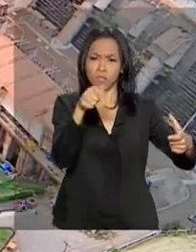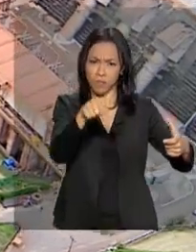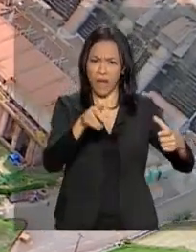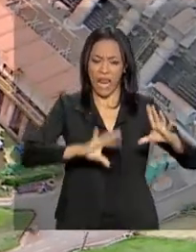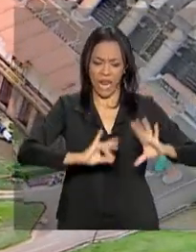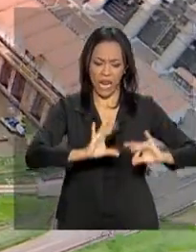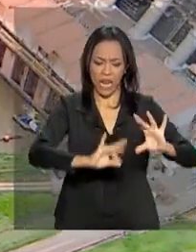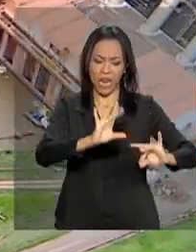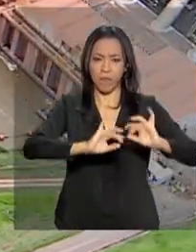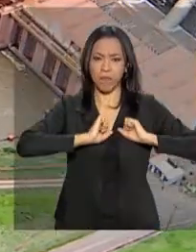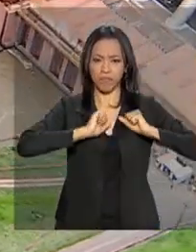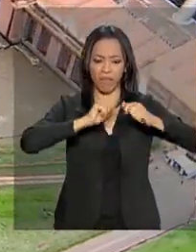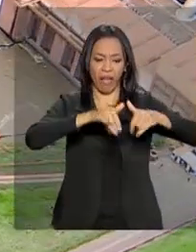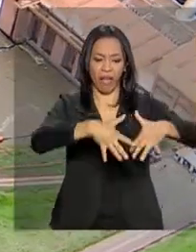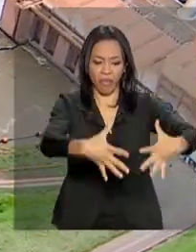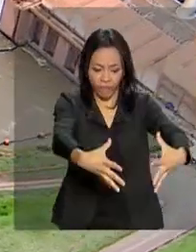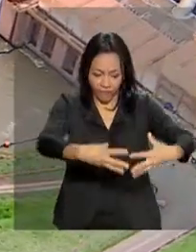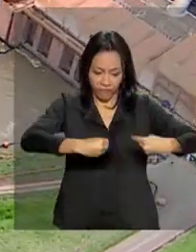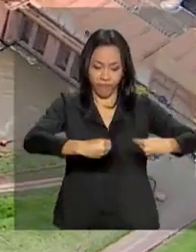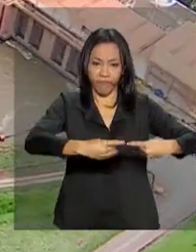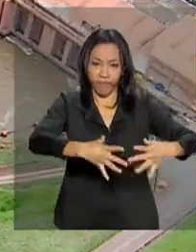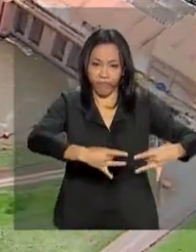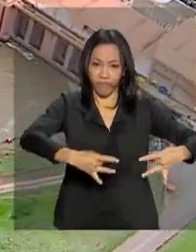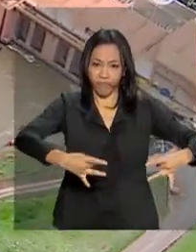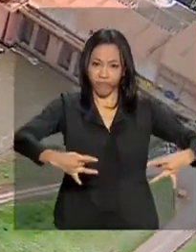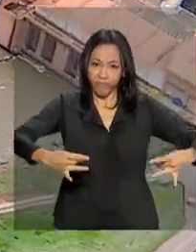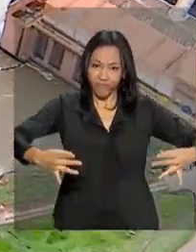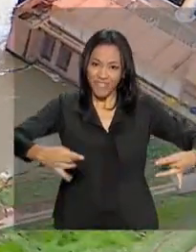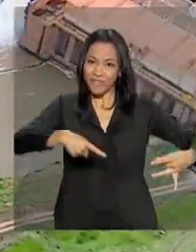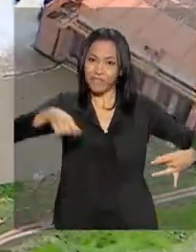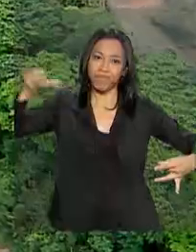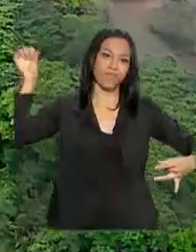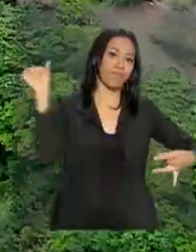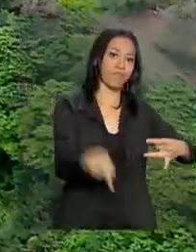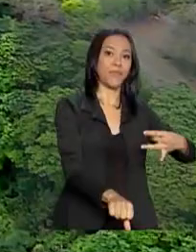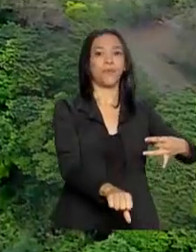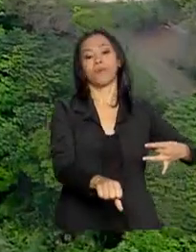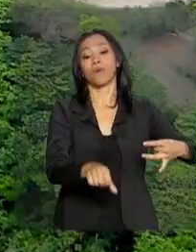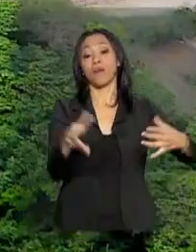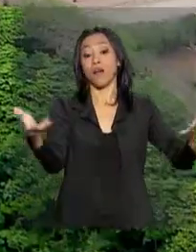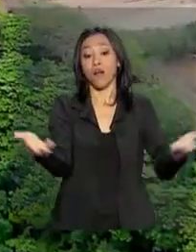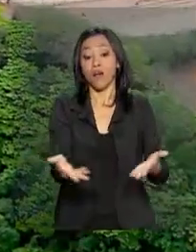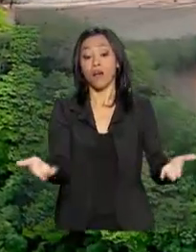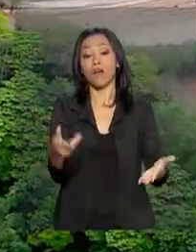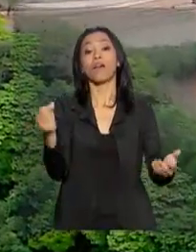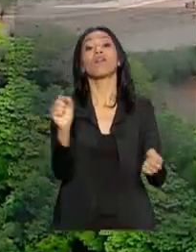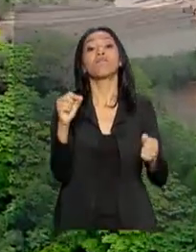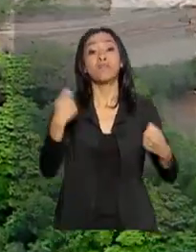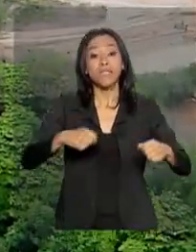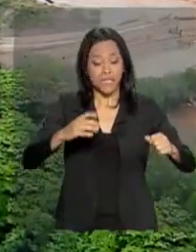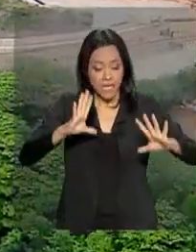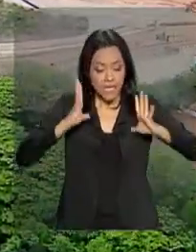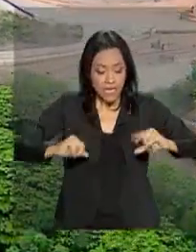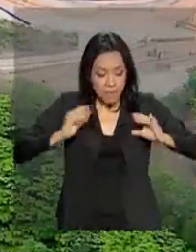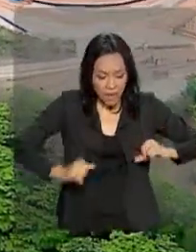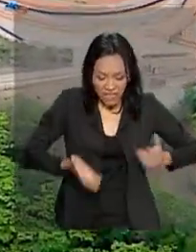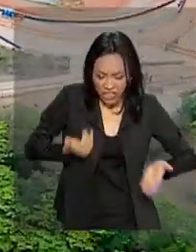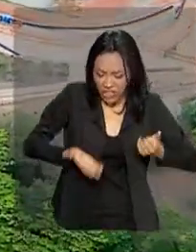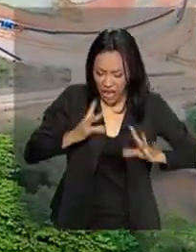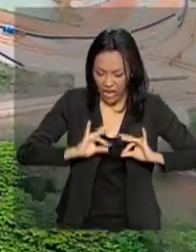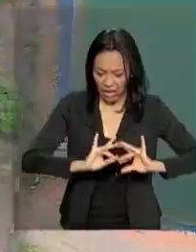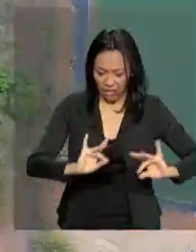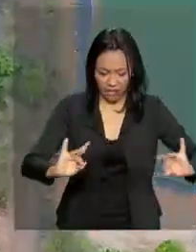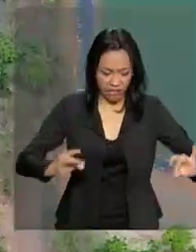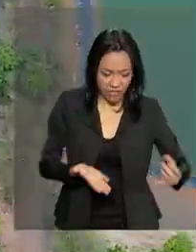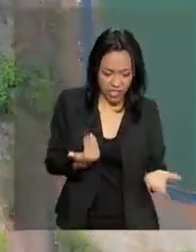da lama foi contida pela usina, o que evitou impactos ainda maiores. Agora é preciso limpar o reservatório e as